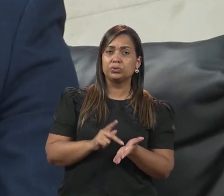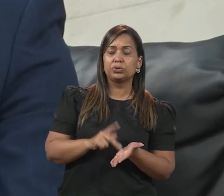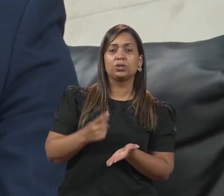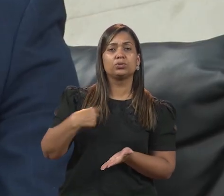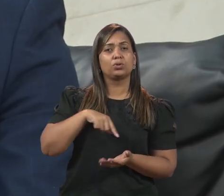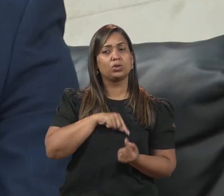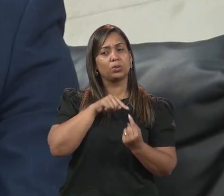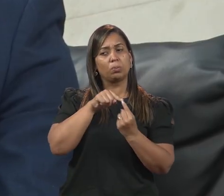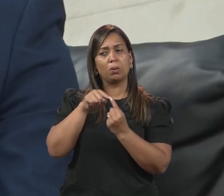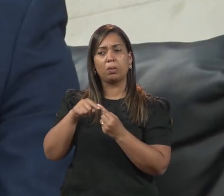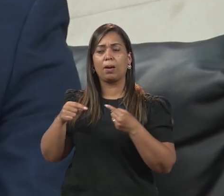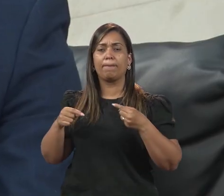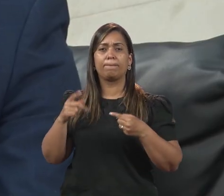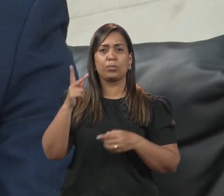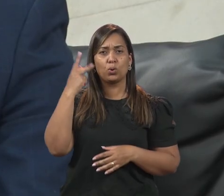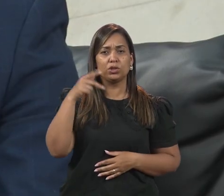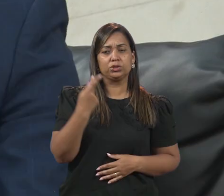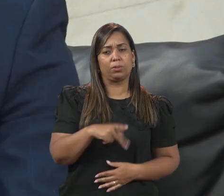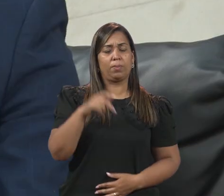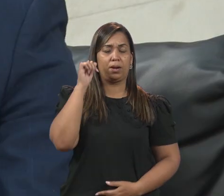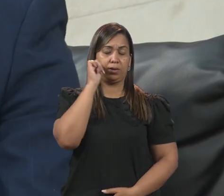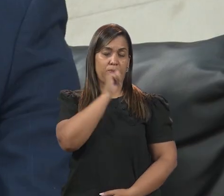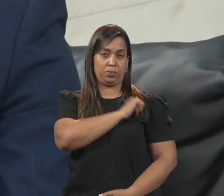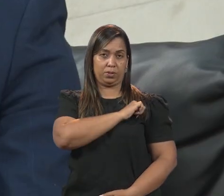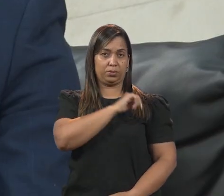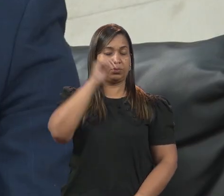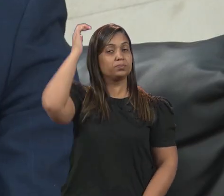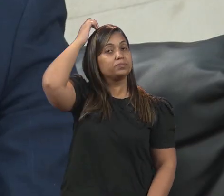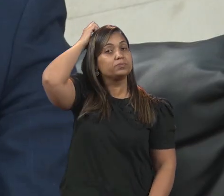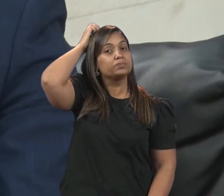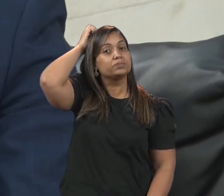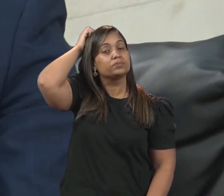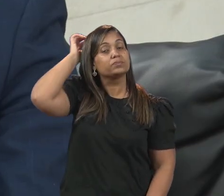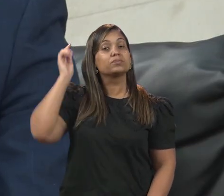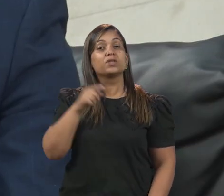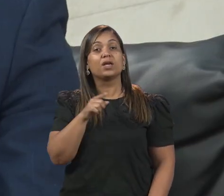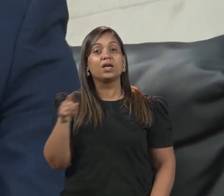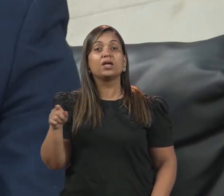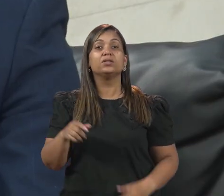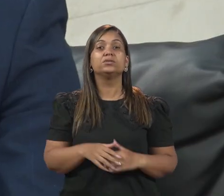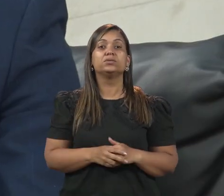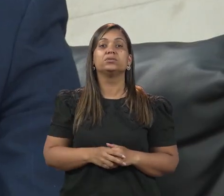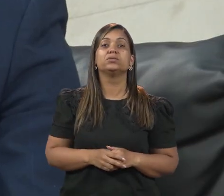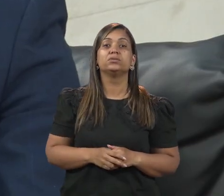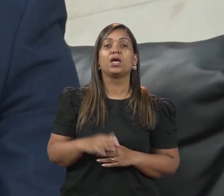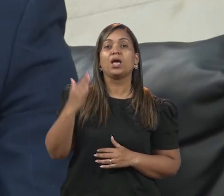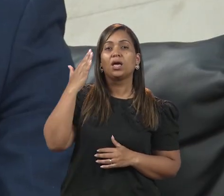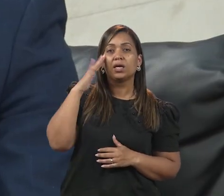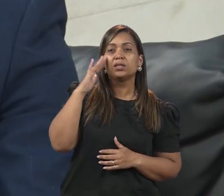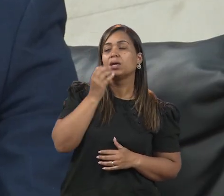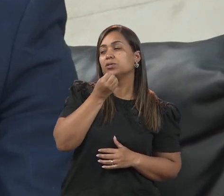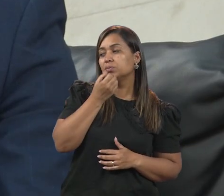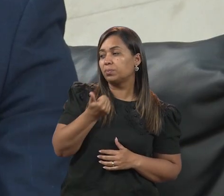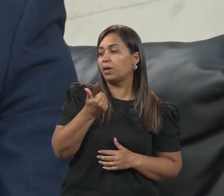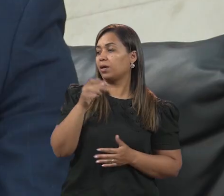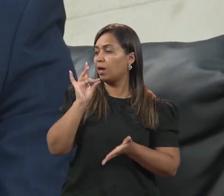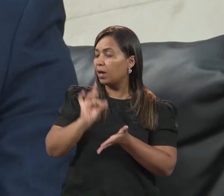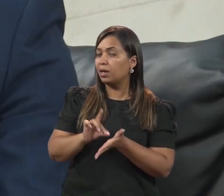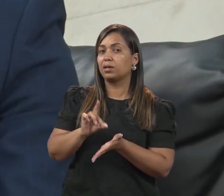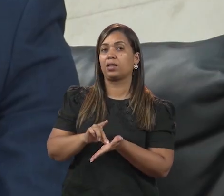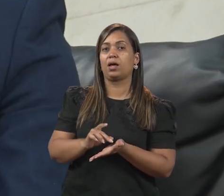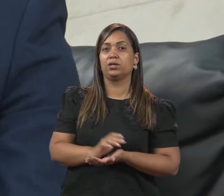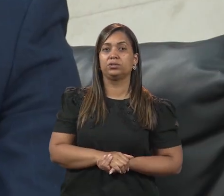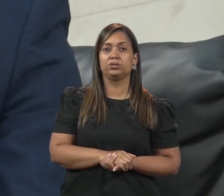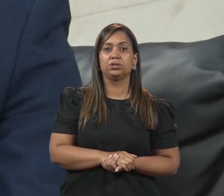tentarmos alinhar políticas públicas para o nosso município, né? Eles, como judiciário, entendem muito bem a realidade de